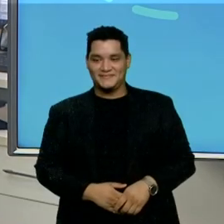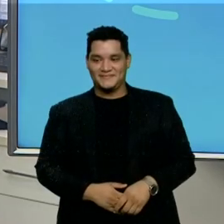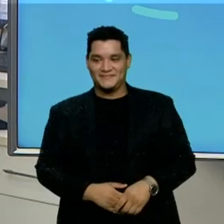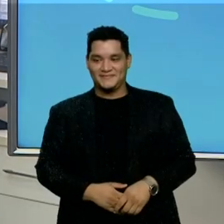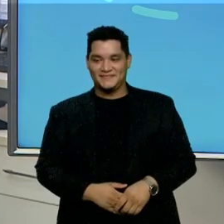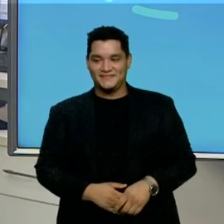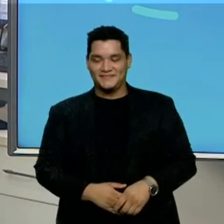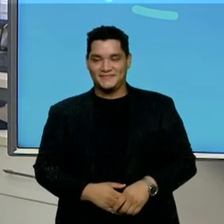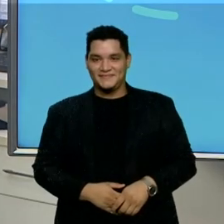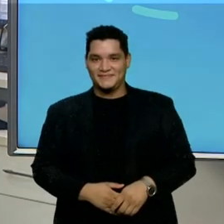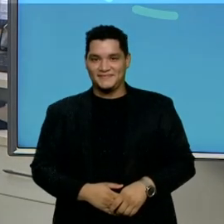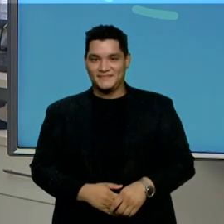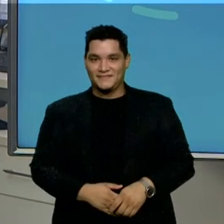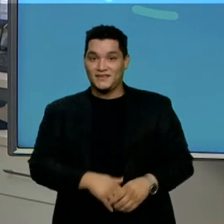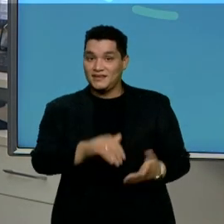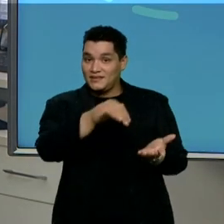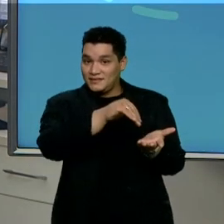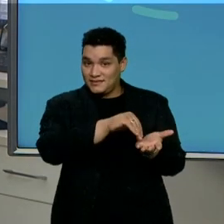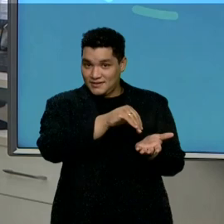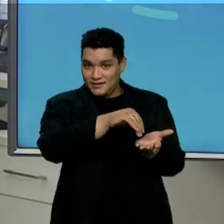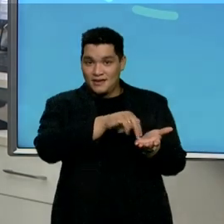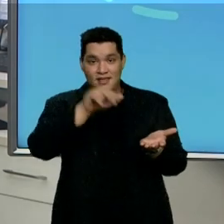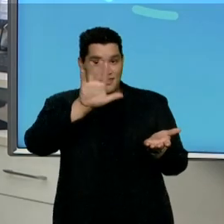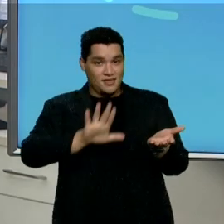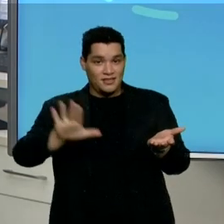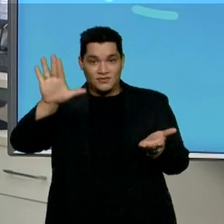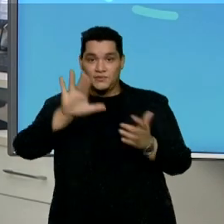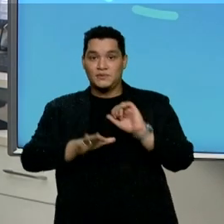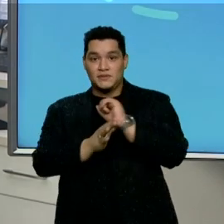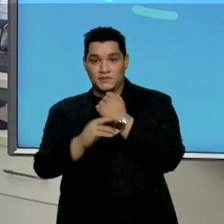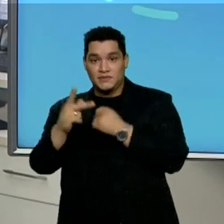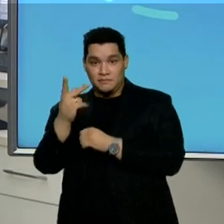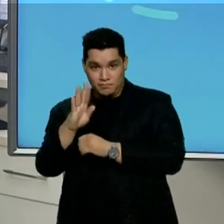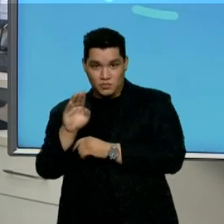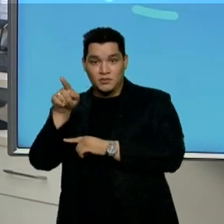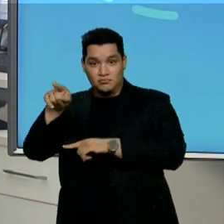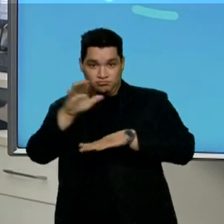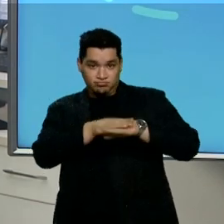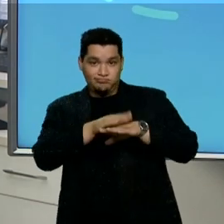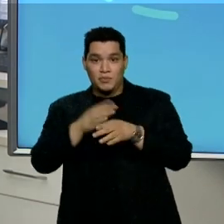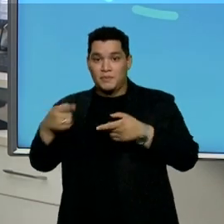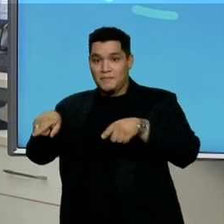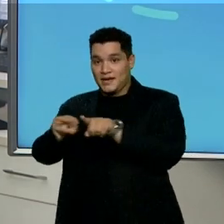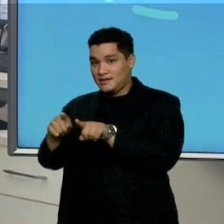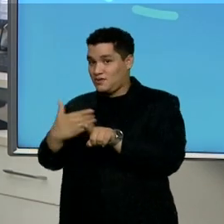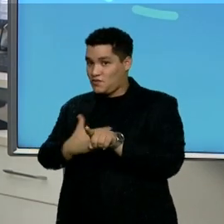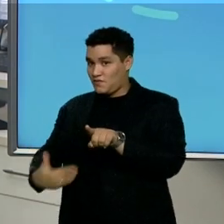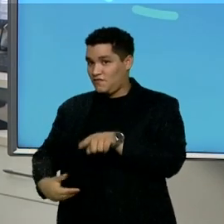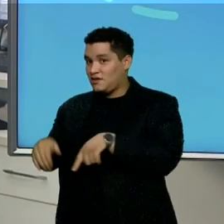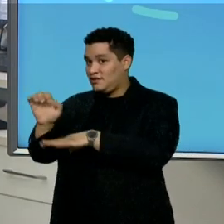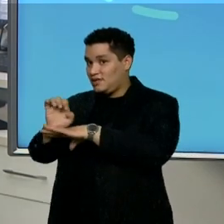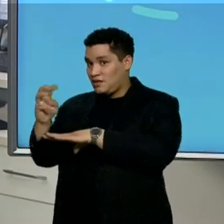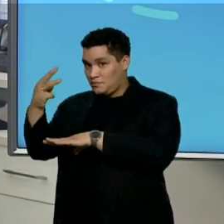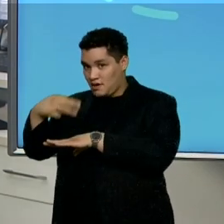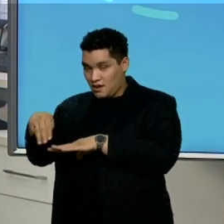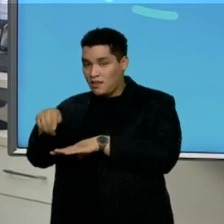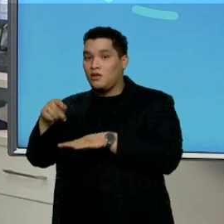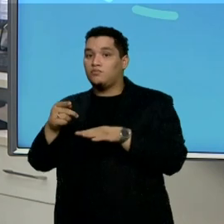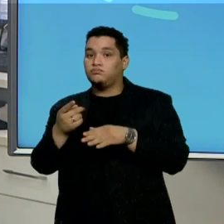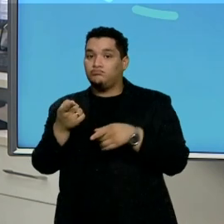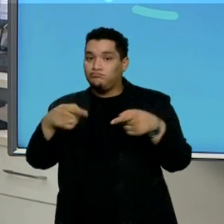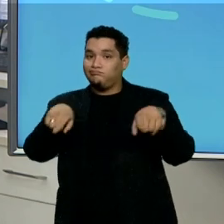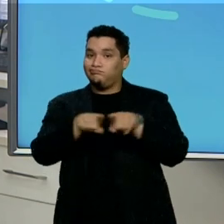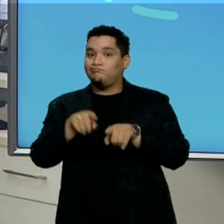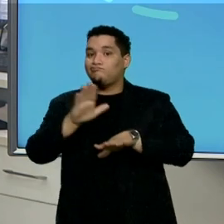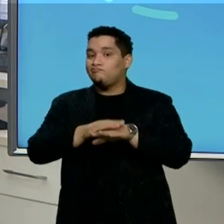começando a secretaria nacional de segurança pública em parceria com o governo do estado realizou capacitação de profissionais